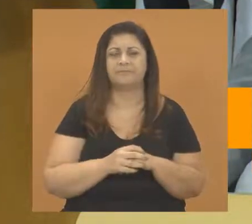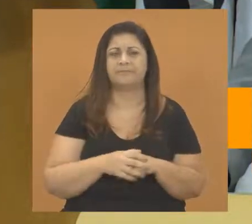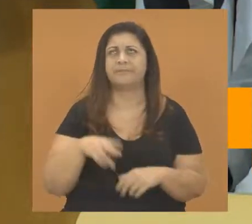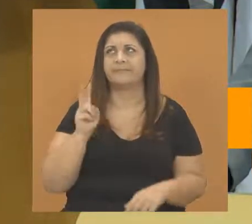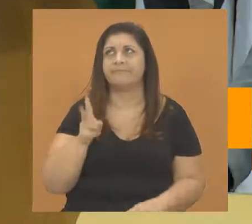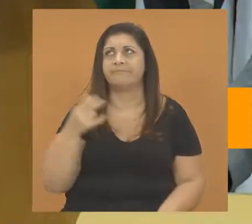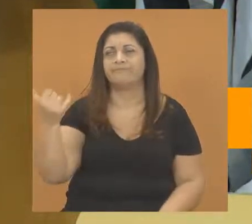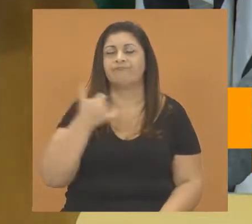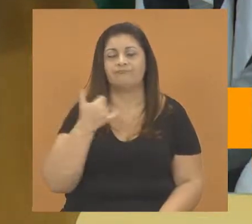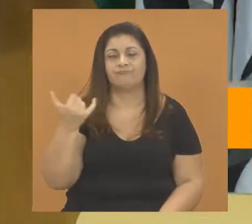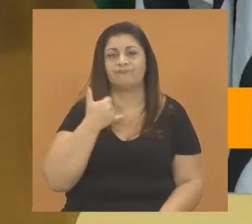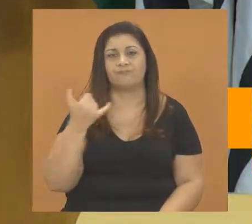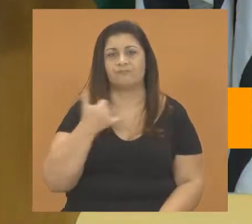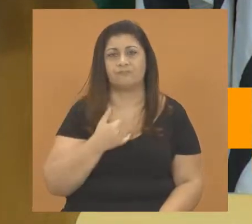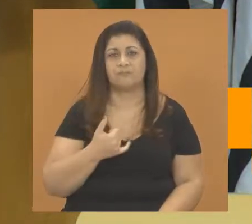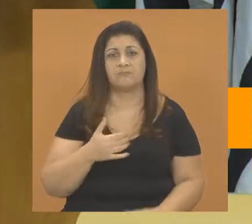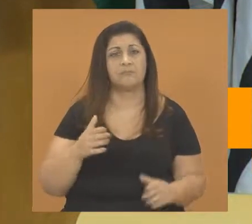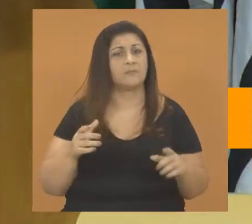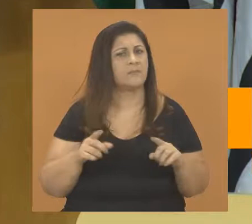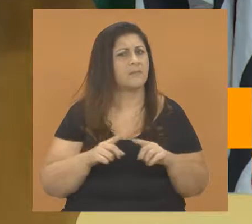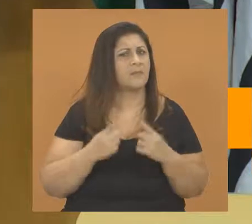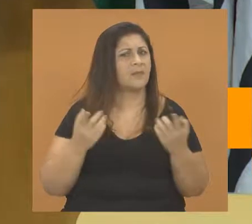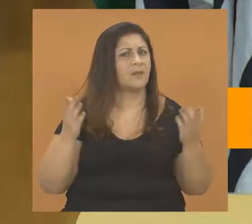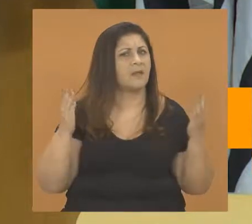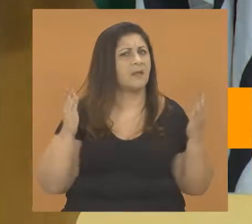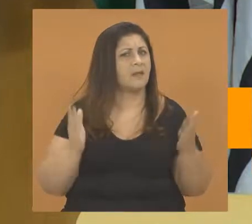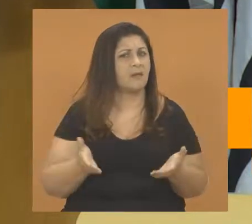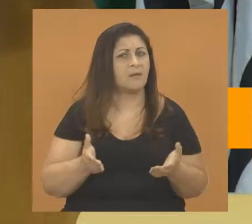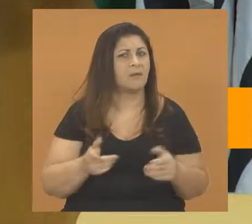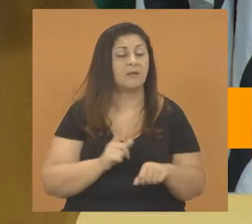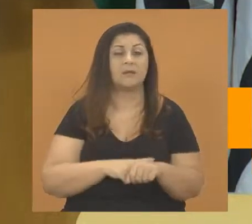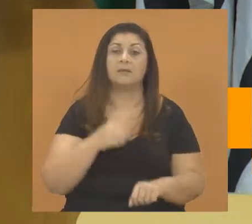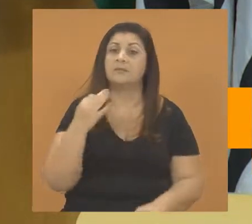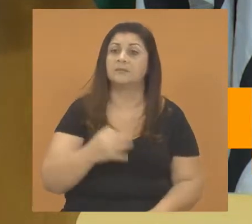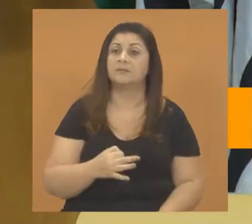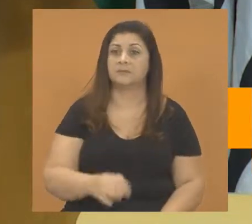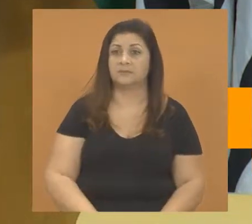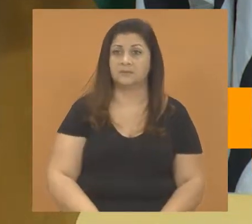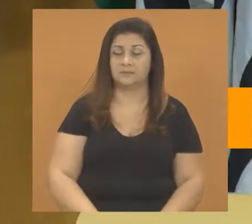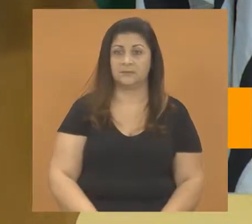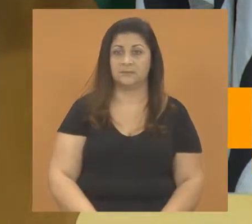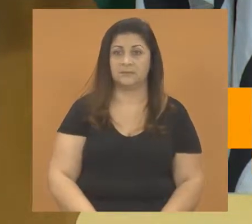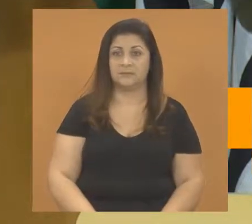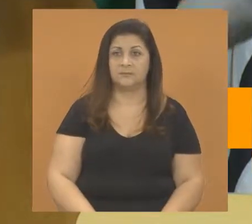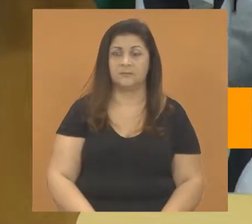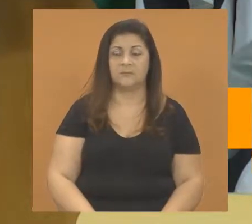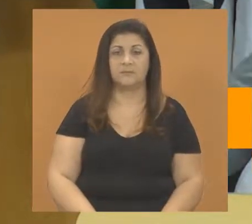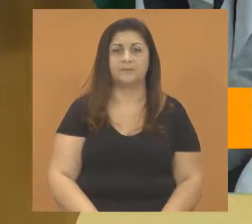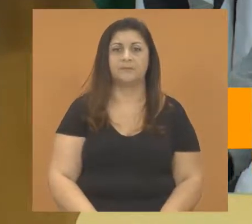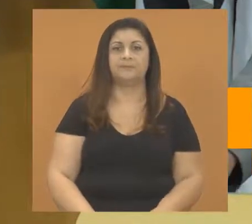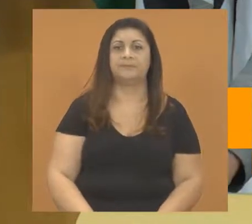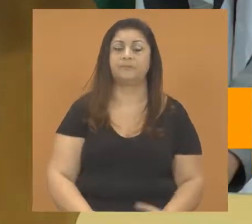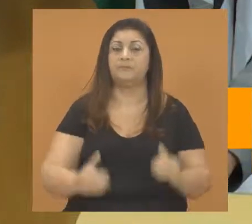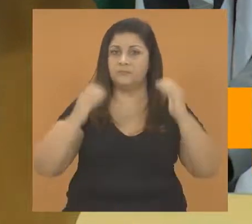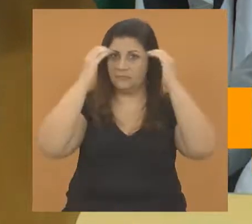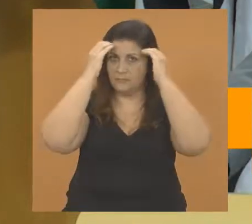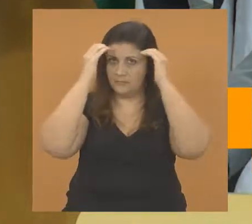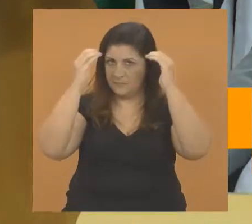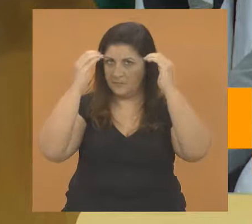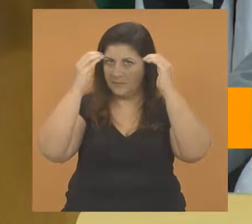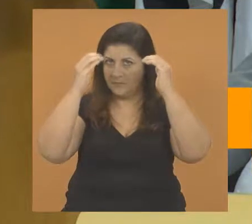ouvir isso aqui não chegou o momento propício à onde através de uma recomendação da justiça